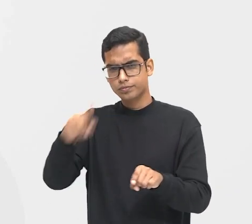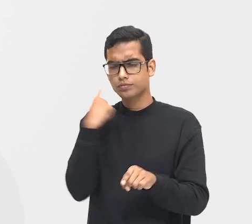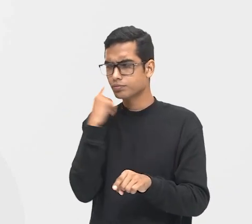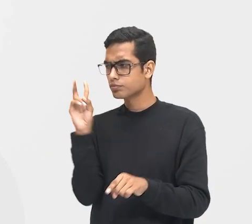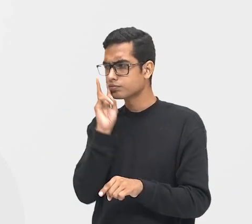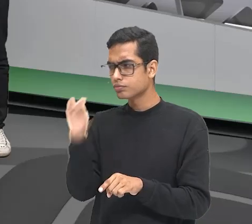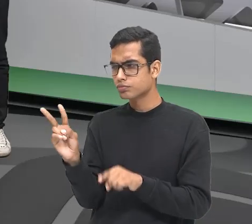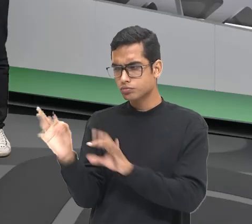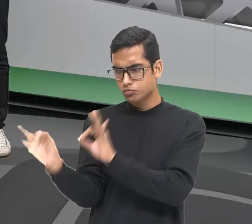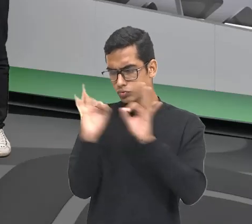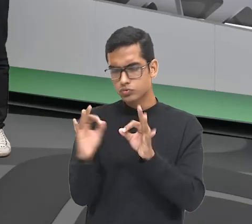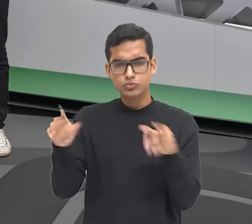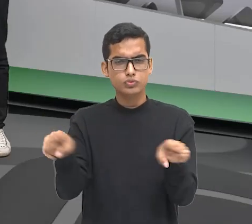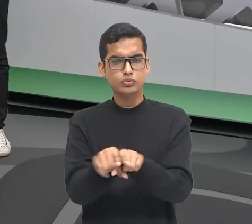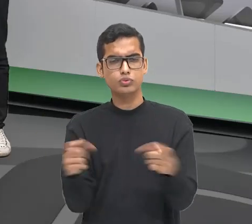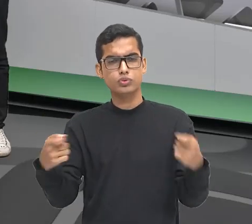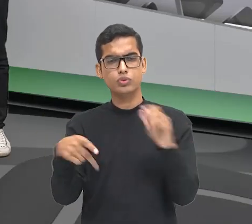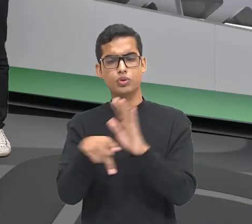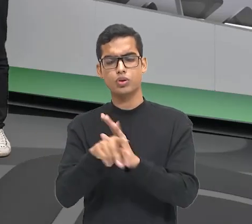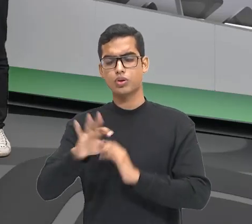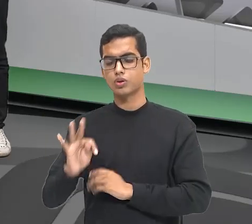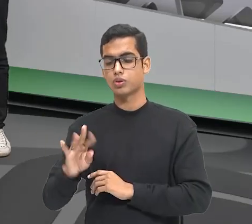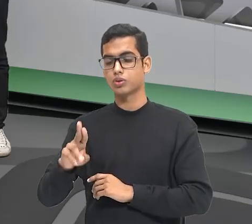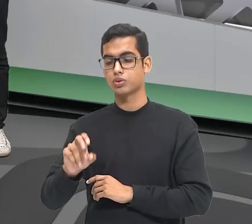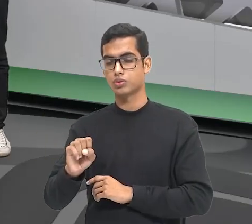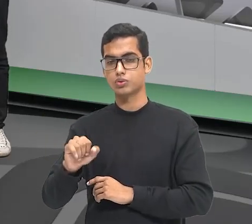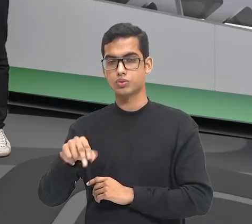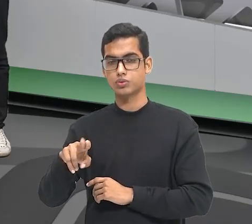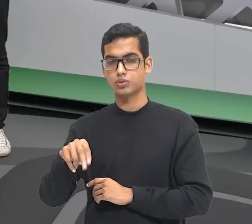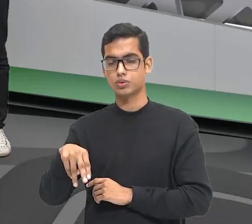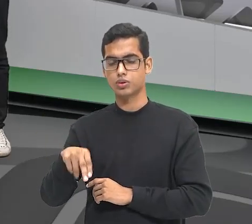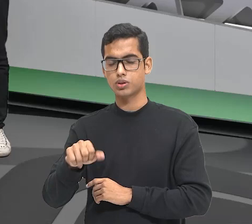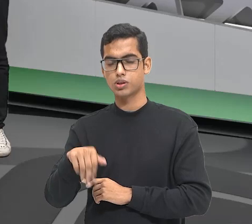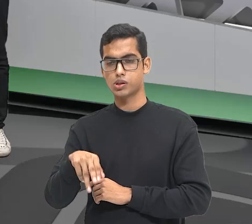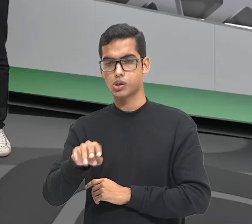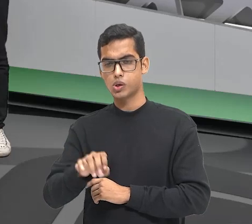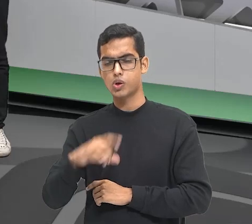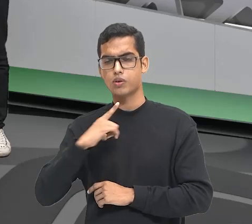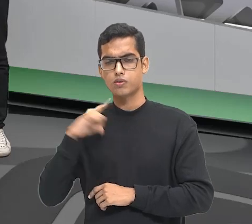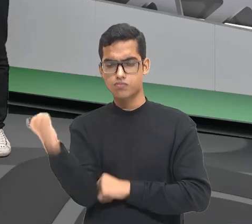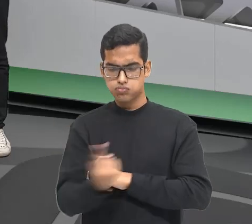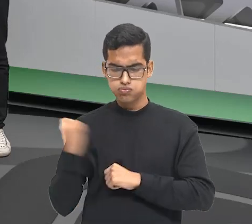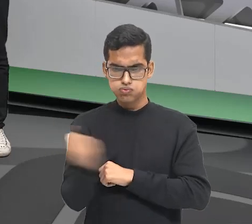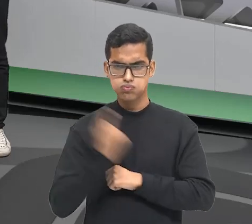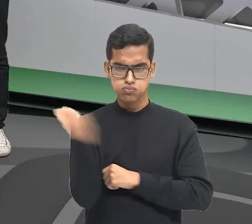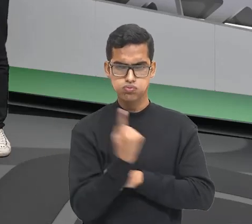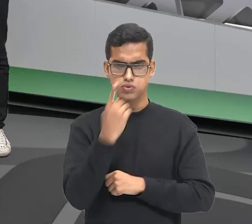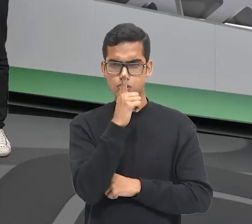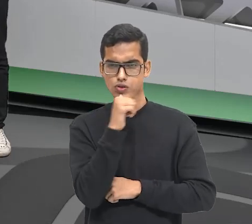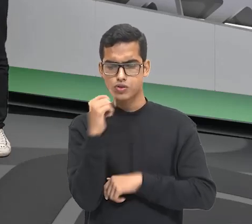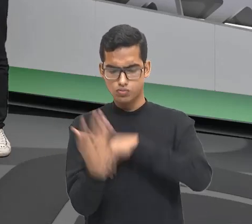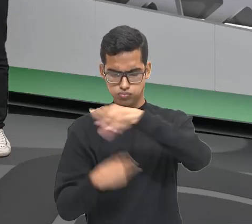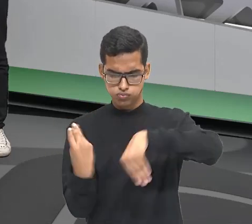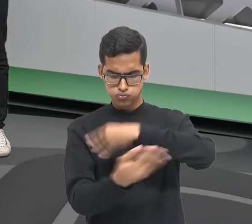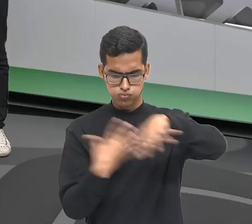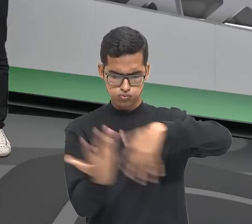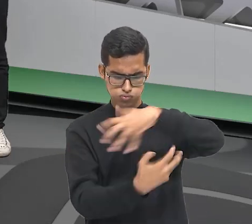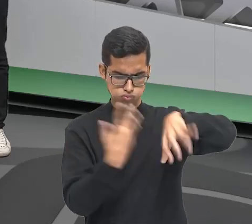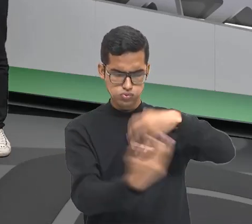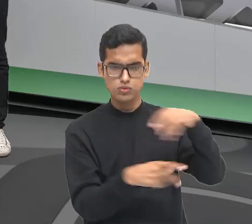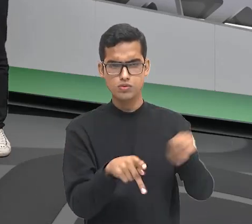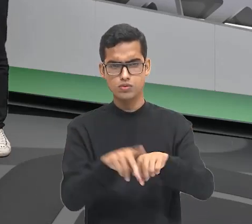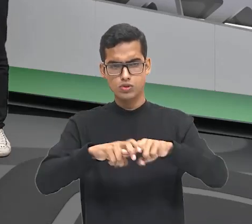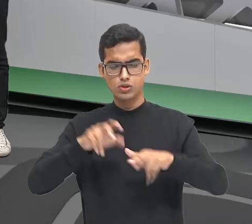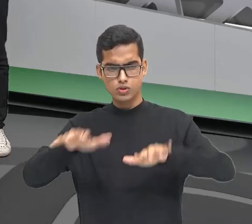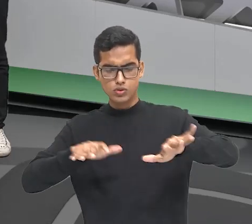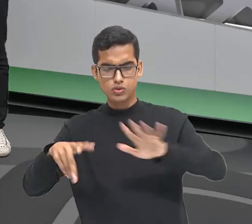vocês já ouviram falar, provavelmente, do tsunami, né, que acontece aí na natureza por causa do movimento que a Terra